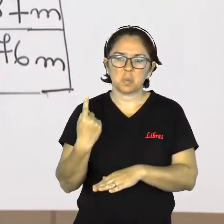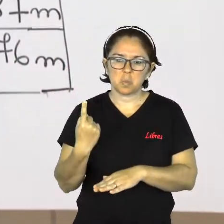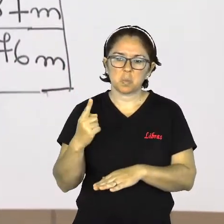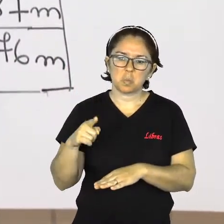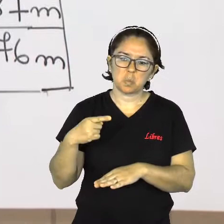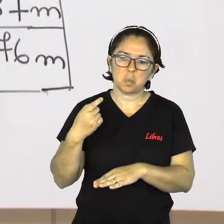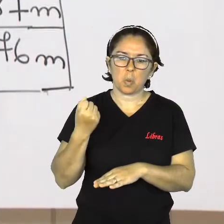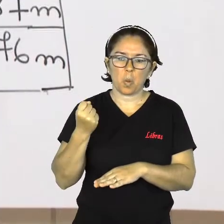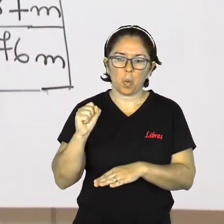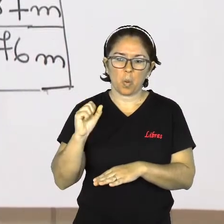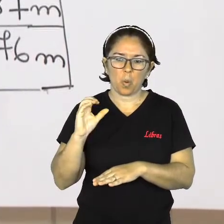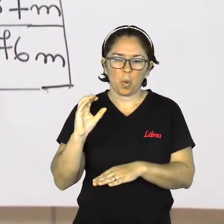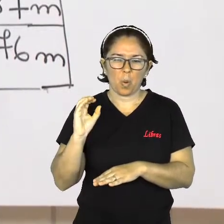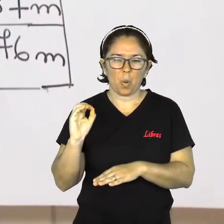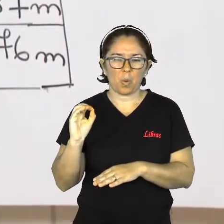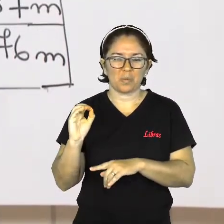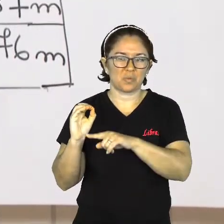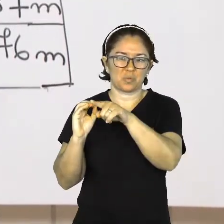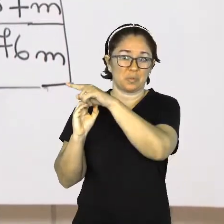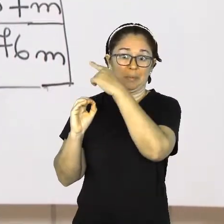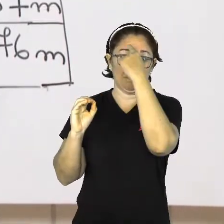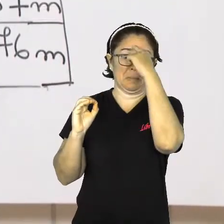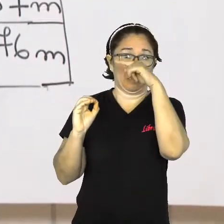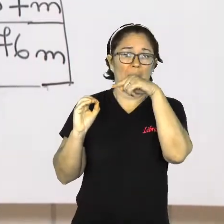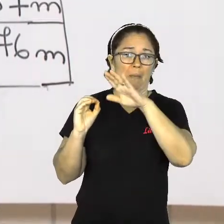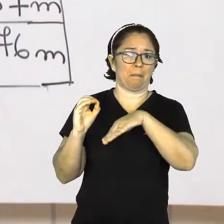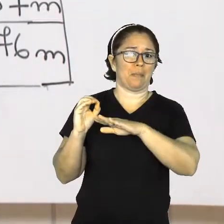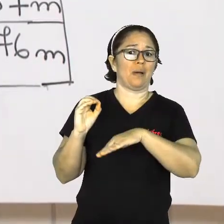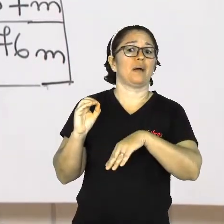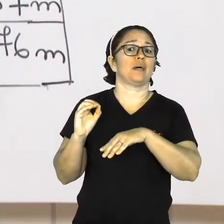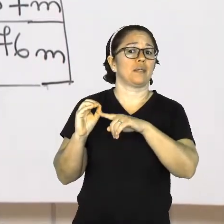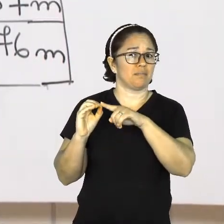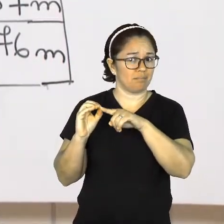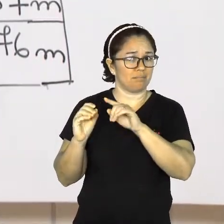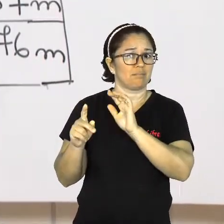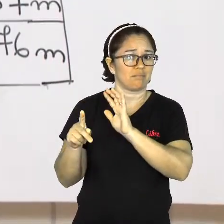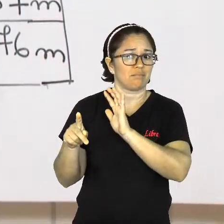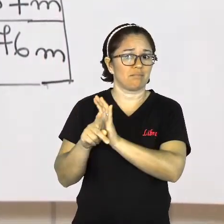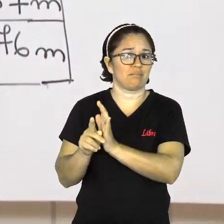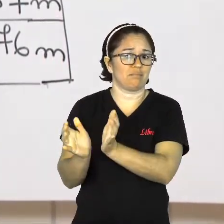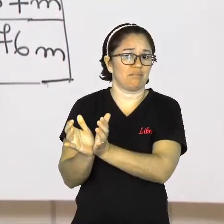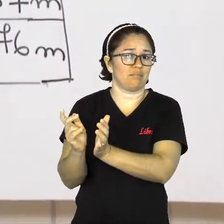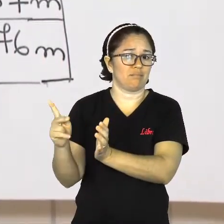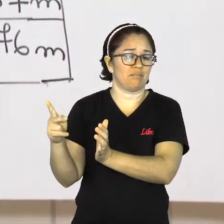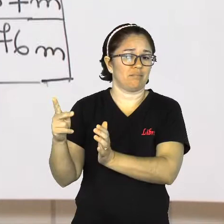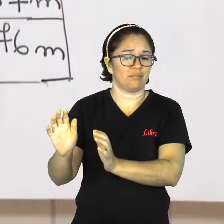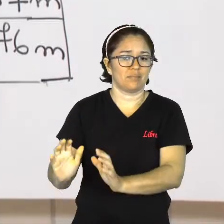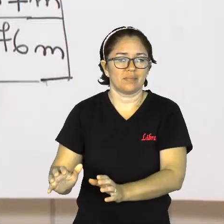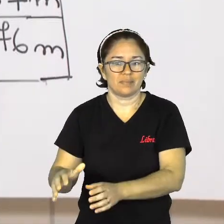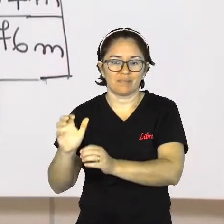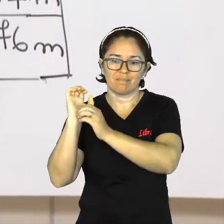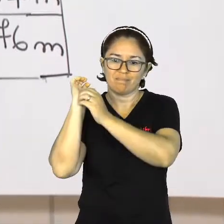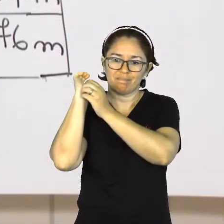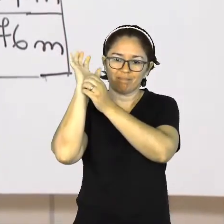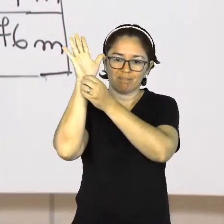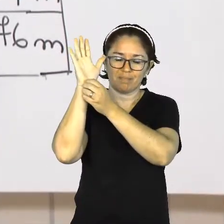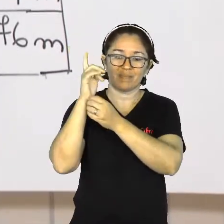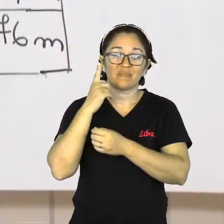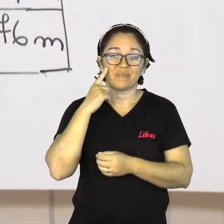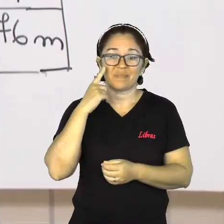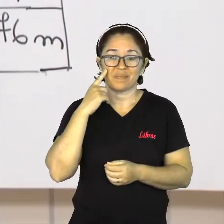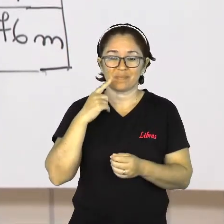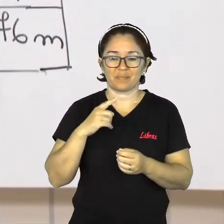1,80 m a pessoa já é até considerada baixinhos lá no time de basquete. E eu tenho aqui o